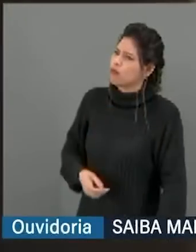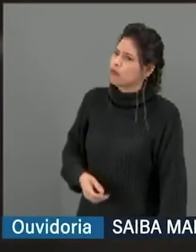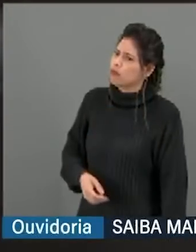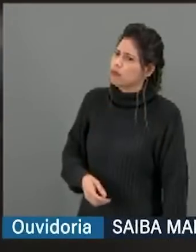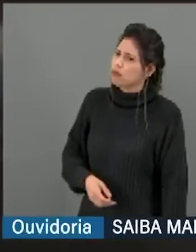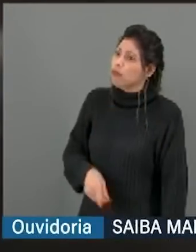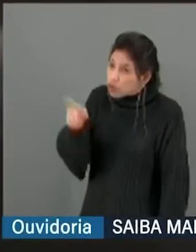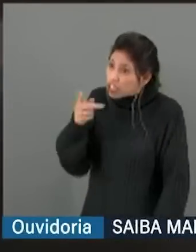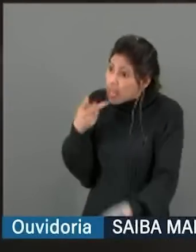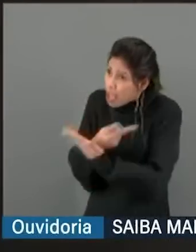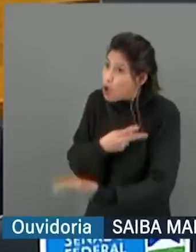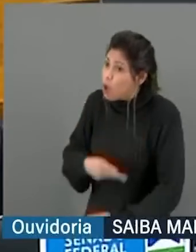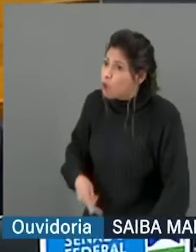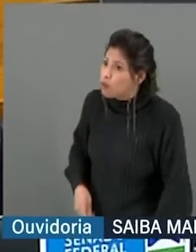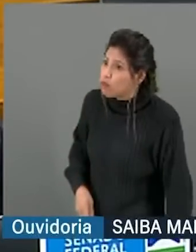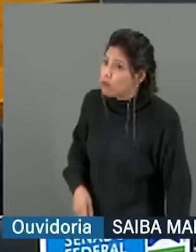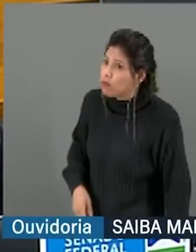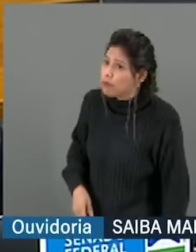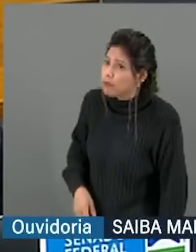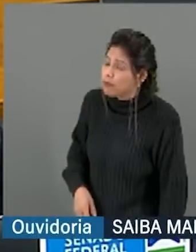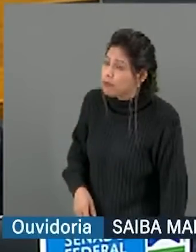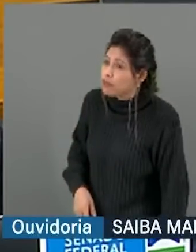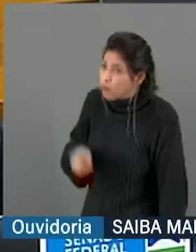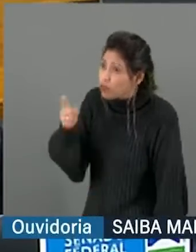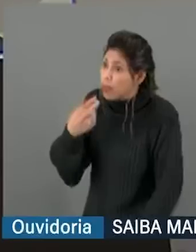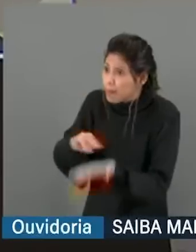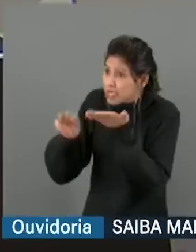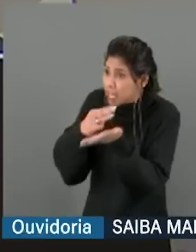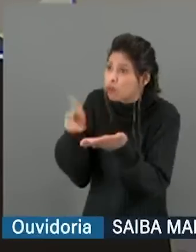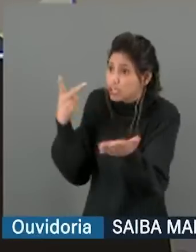errou nas mensagens?